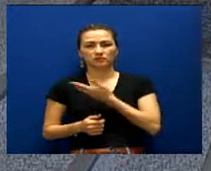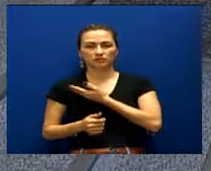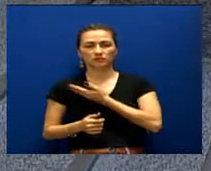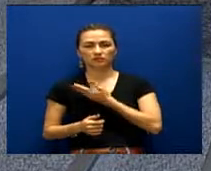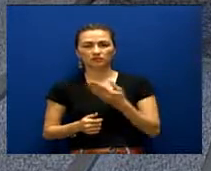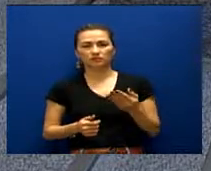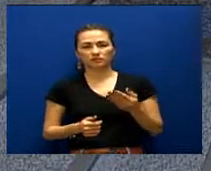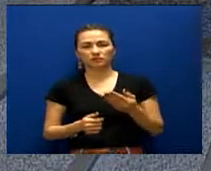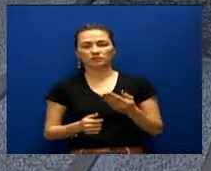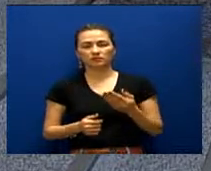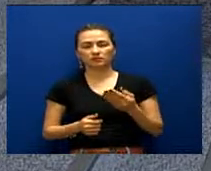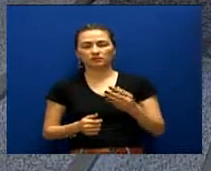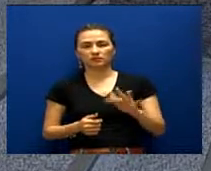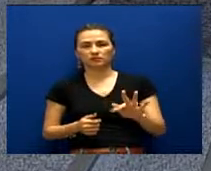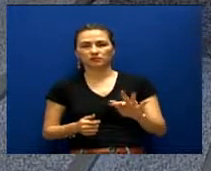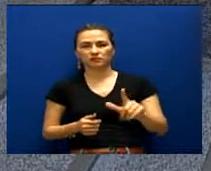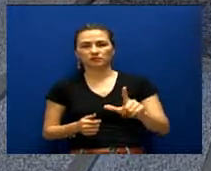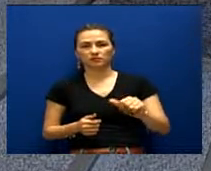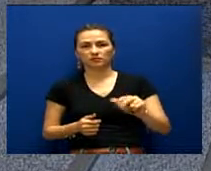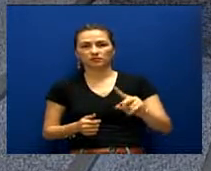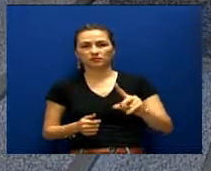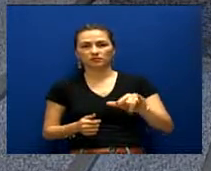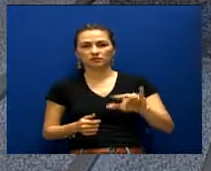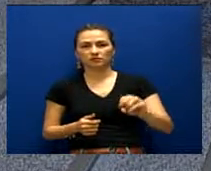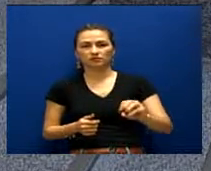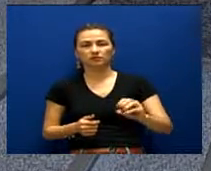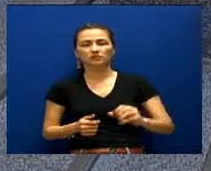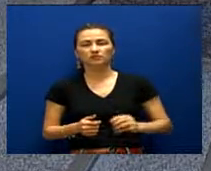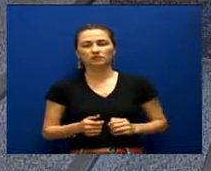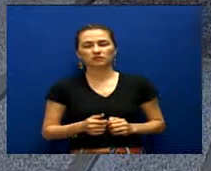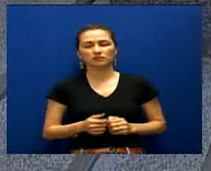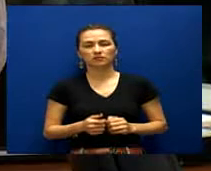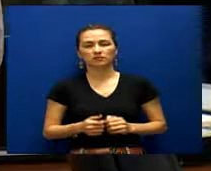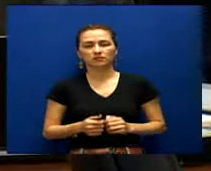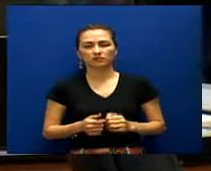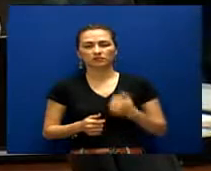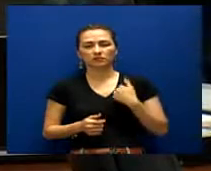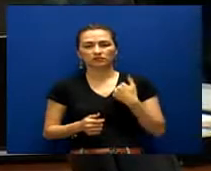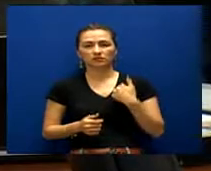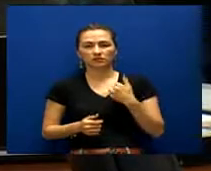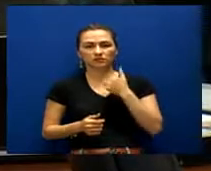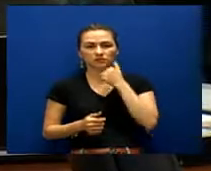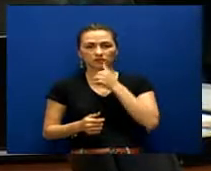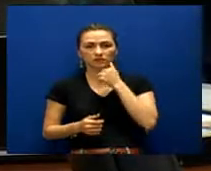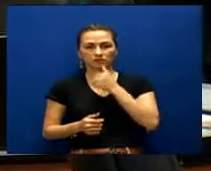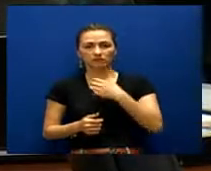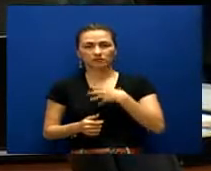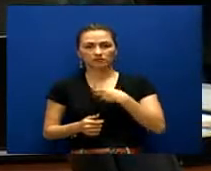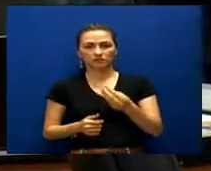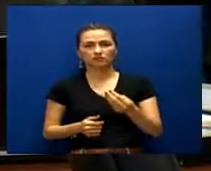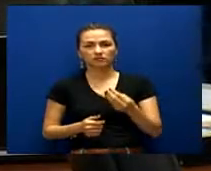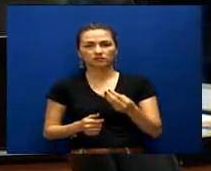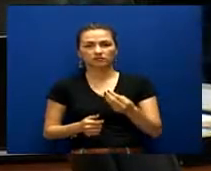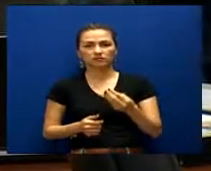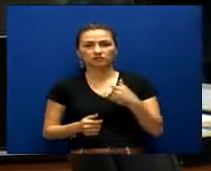Flávio, quero dizer para o senhor que eu acho que eu tenho filha que está na idade do senhor, nasceu